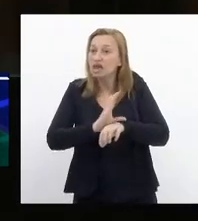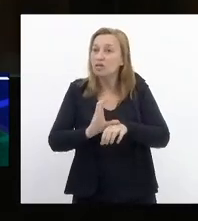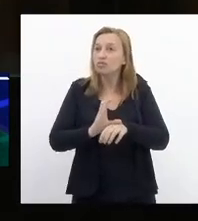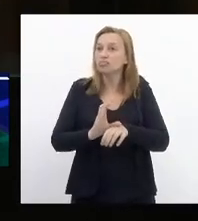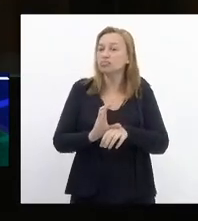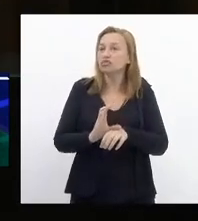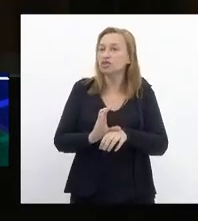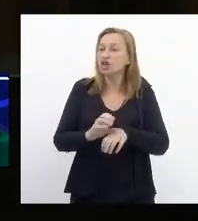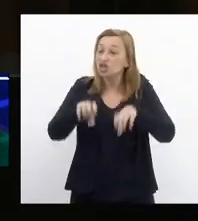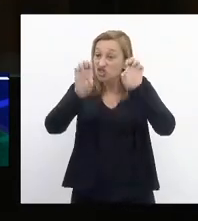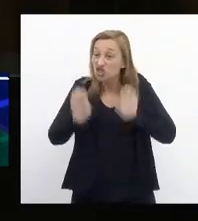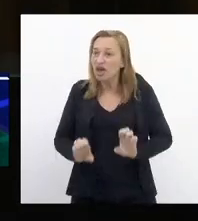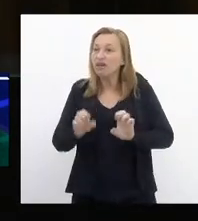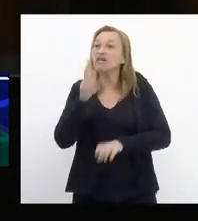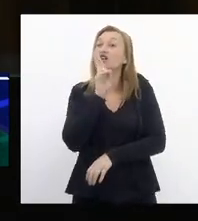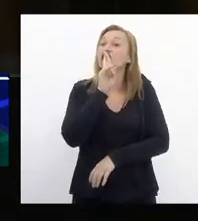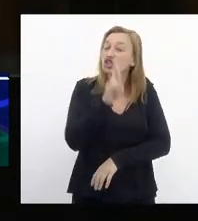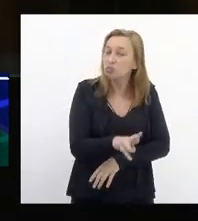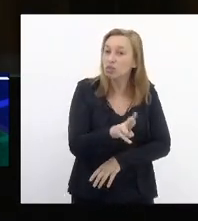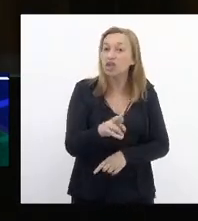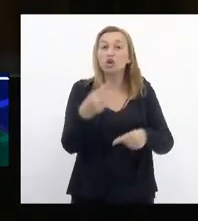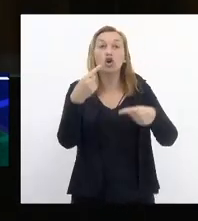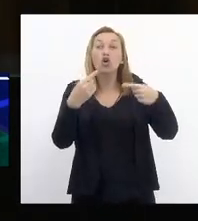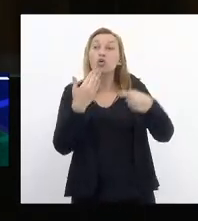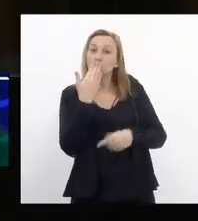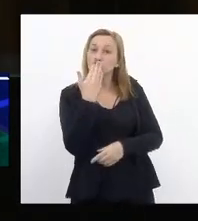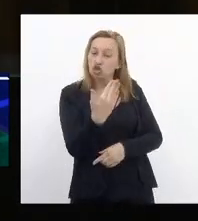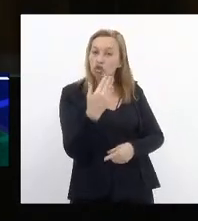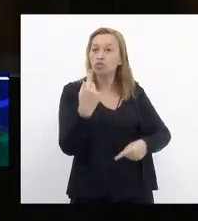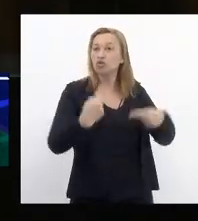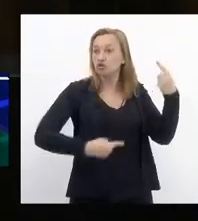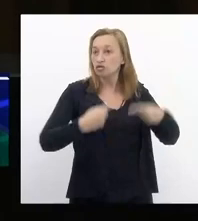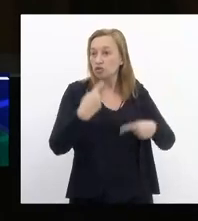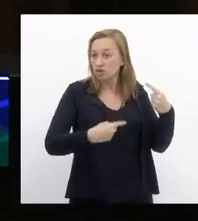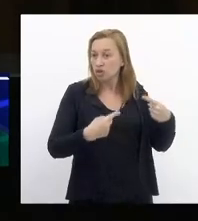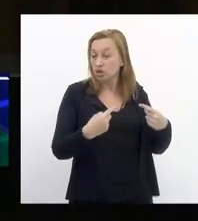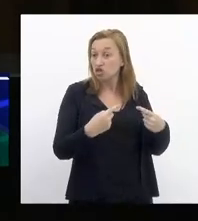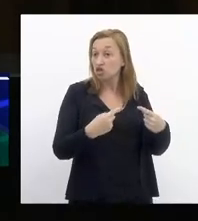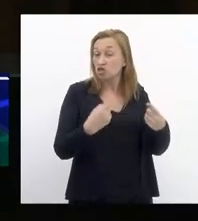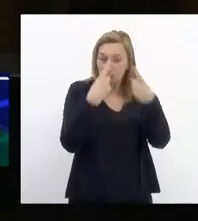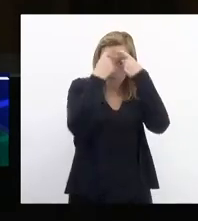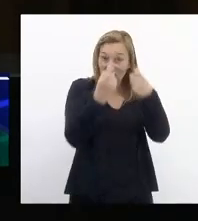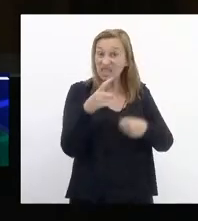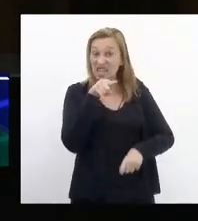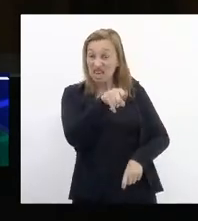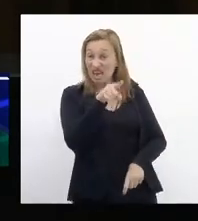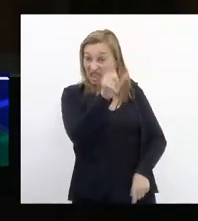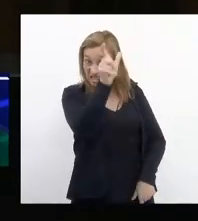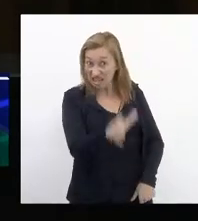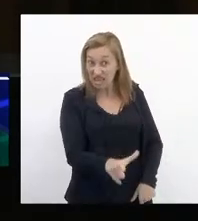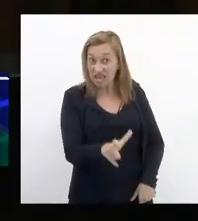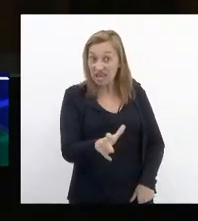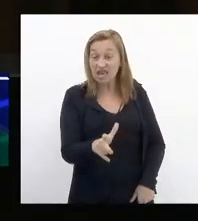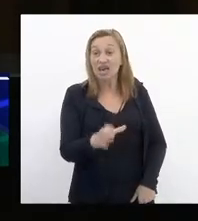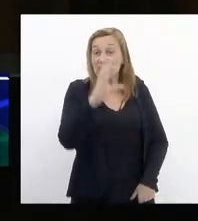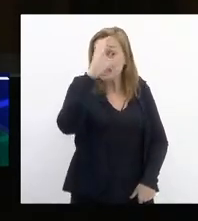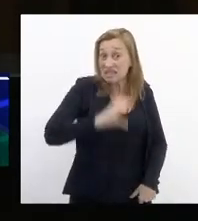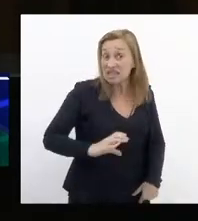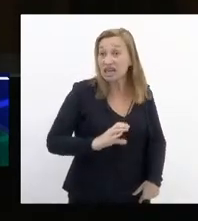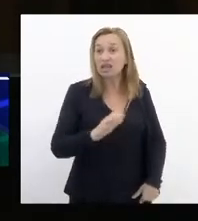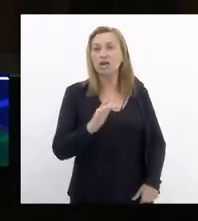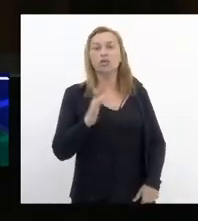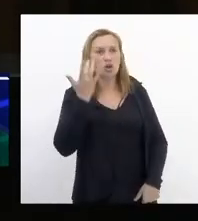responder ao tipo de violência política que esse cidadão, se é que pode considerar cidadão,